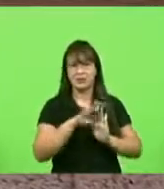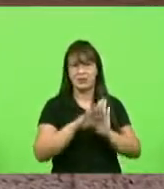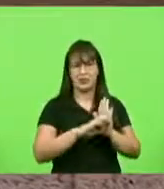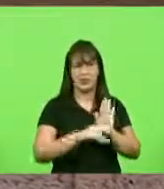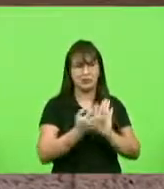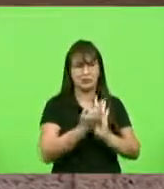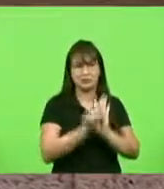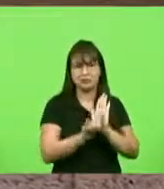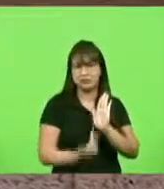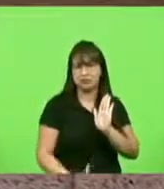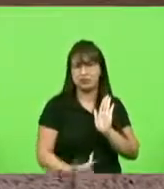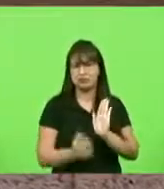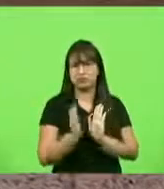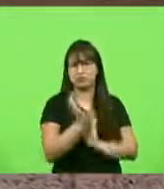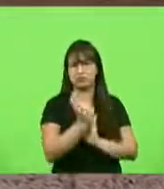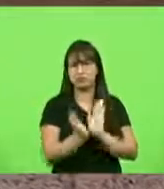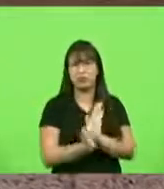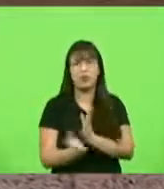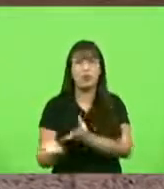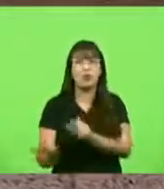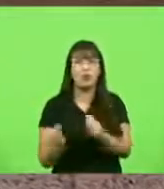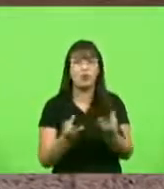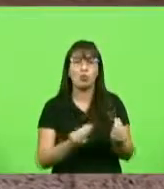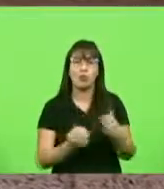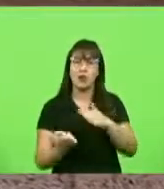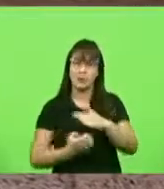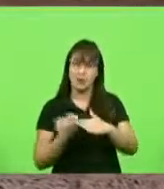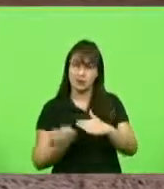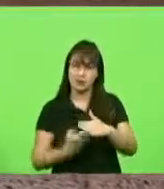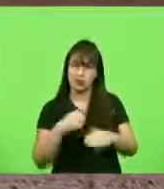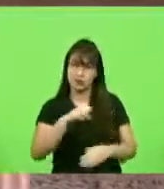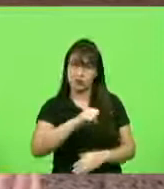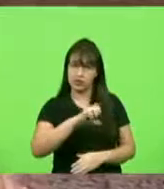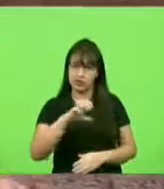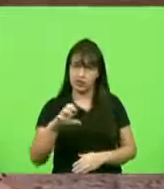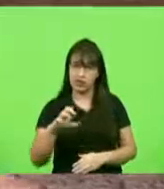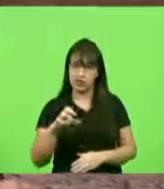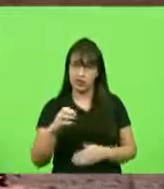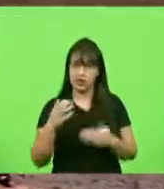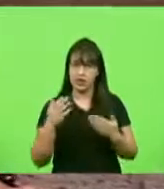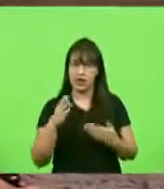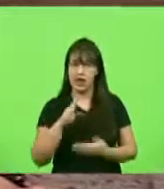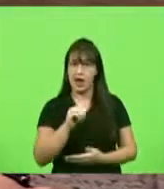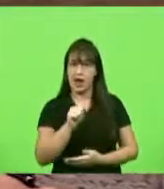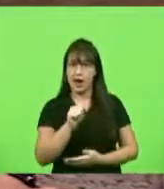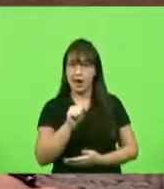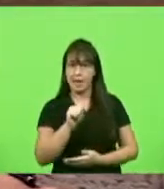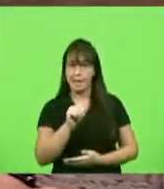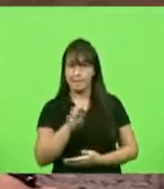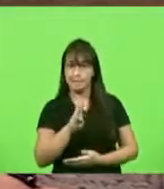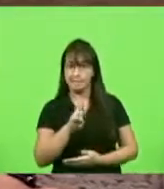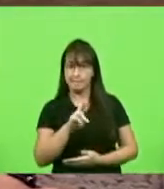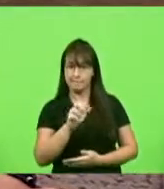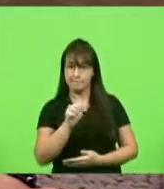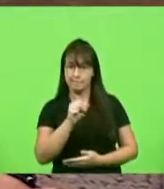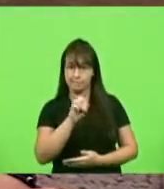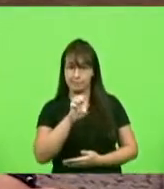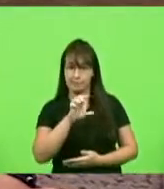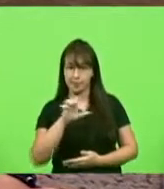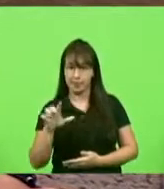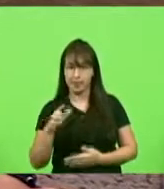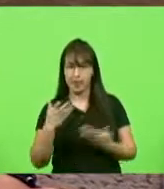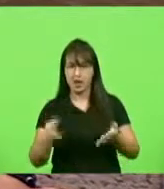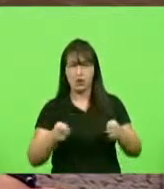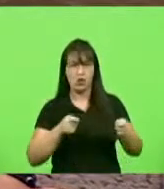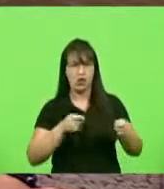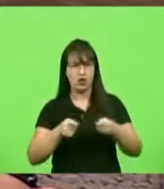à quantidade de burocracia. O empreendedor de Santa Catarina, a Abrazel aí é um dos segmentos que está super bem